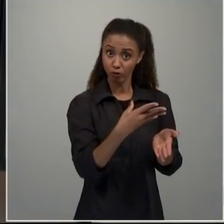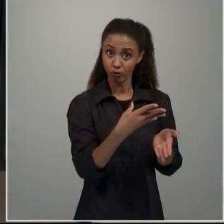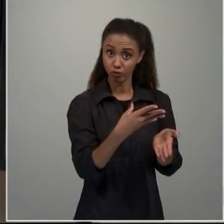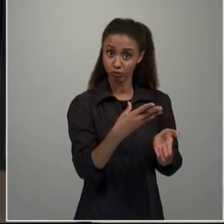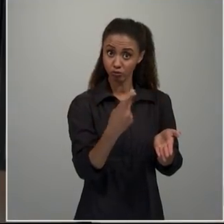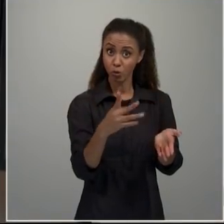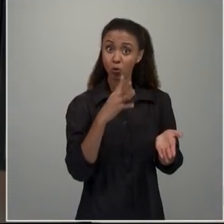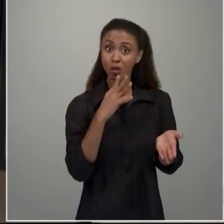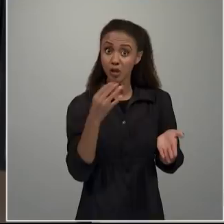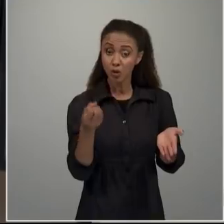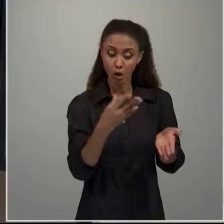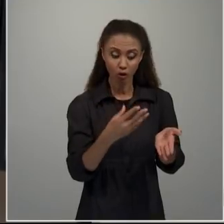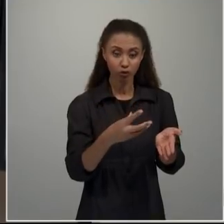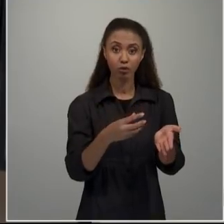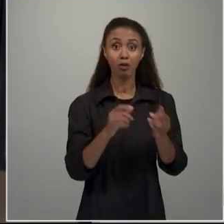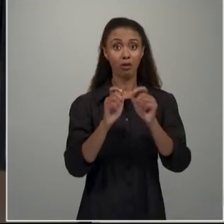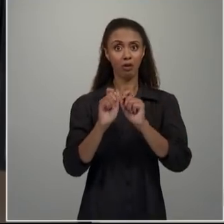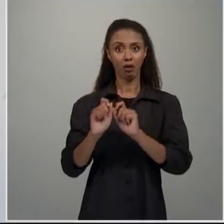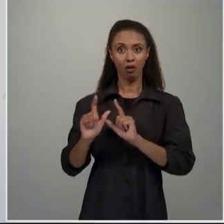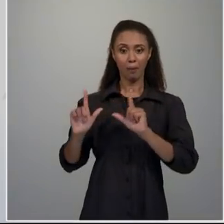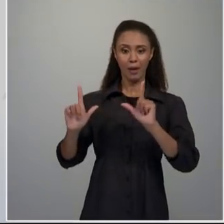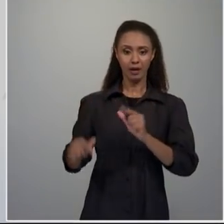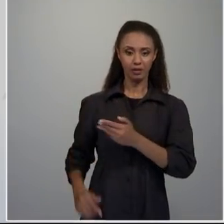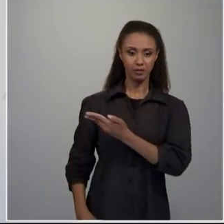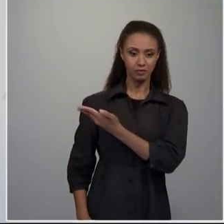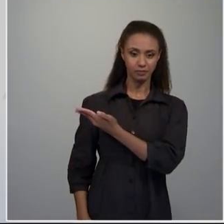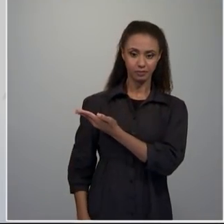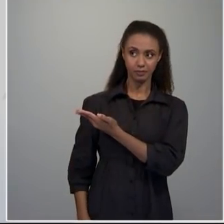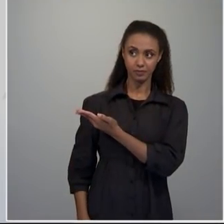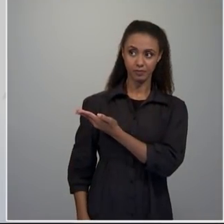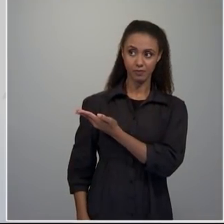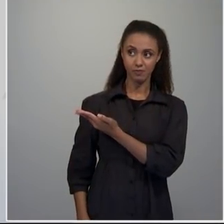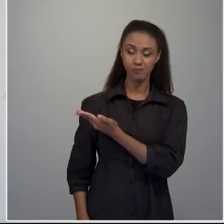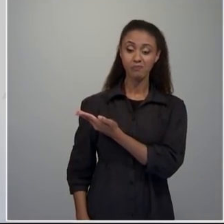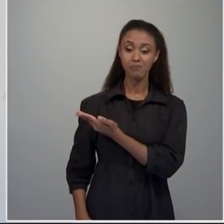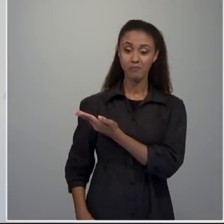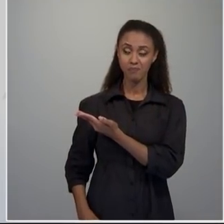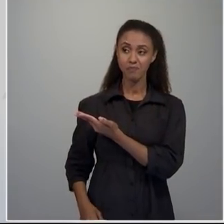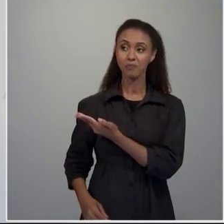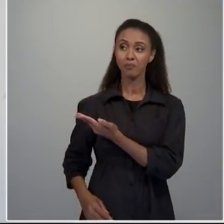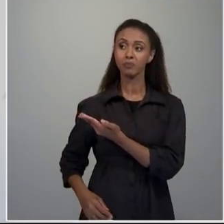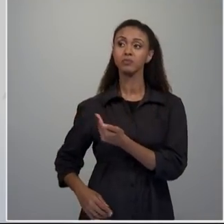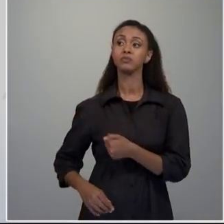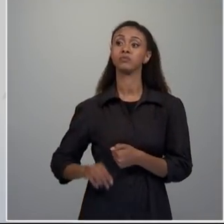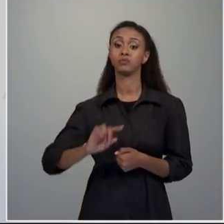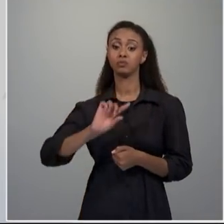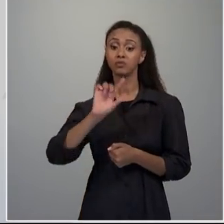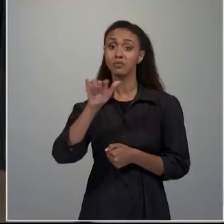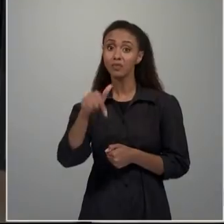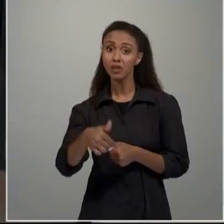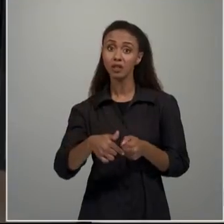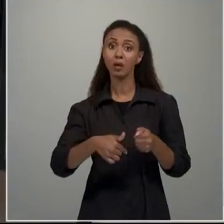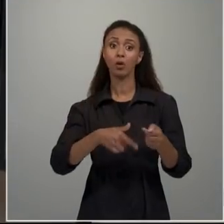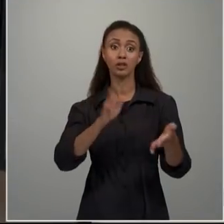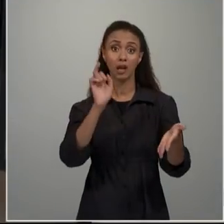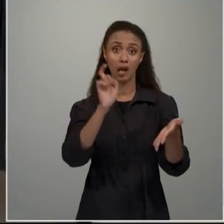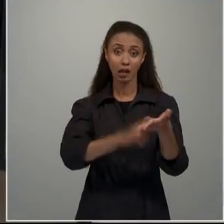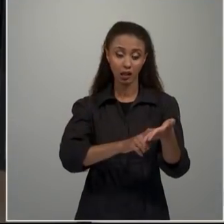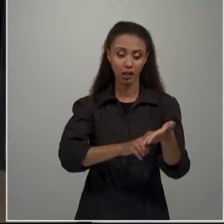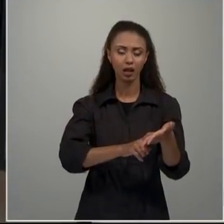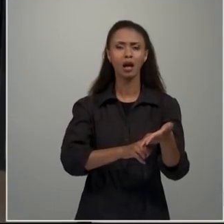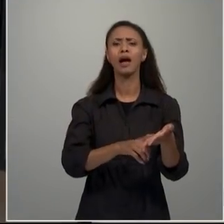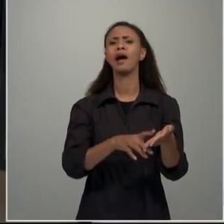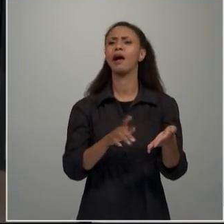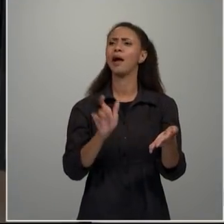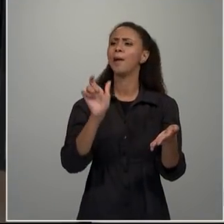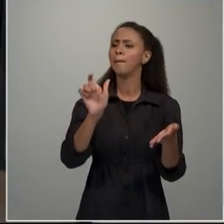sua aí ela aparece aqui você registra e aqui você coloca o seu nível de conhecimento eu vi a palavra conheço